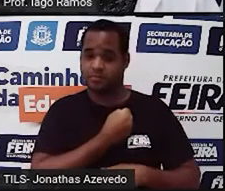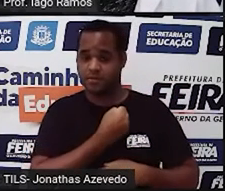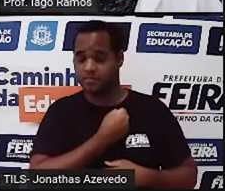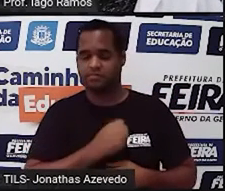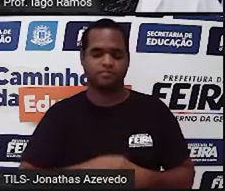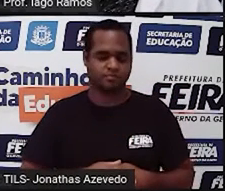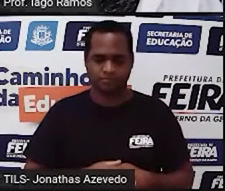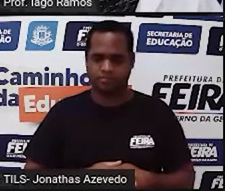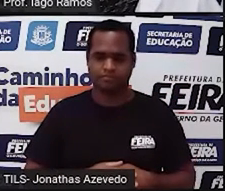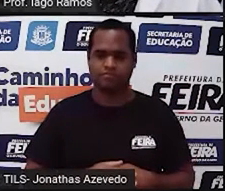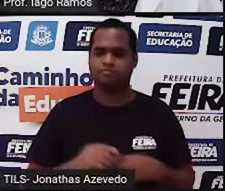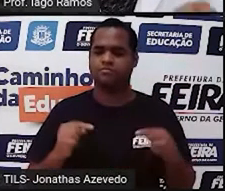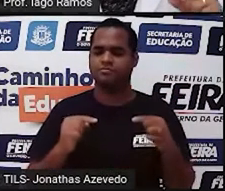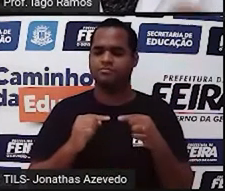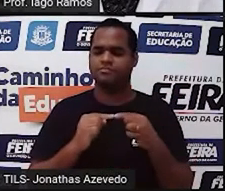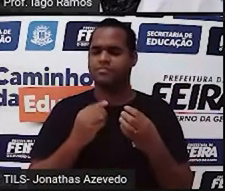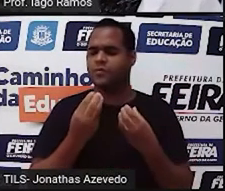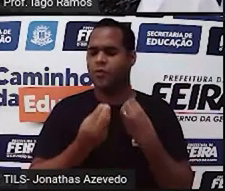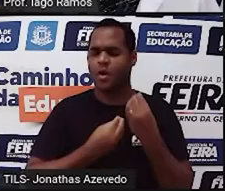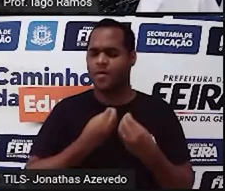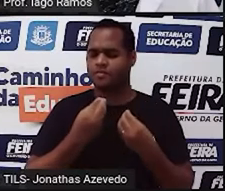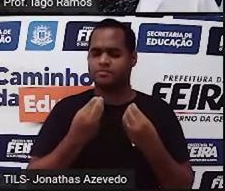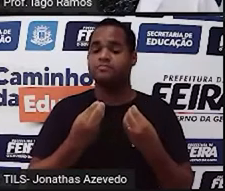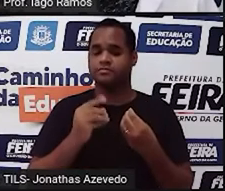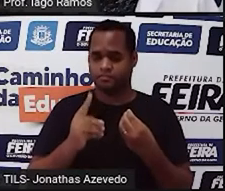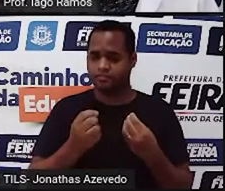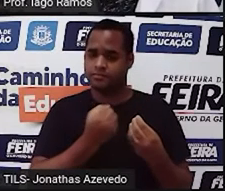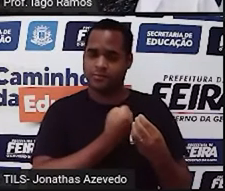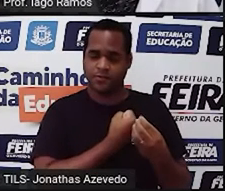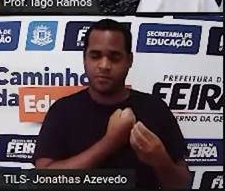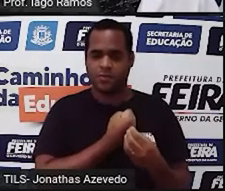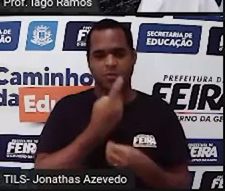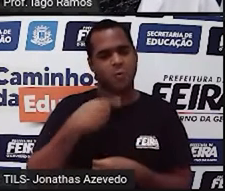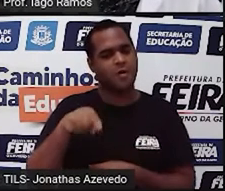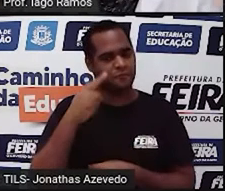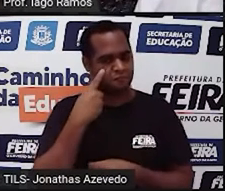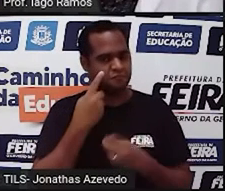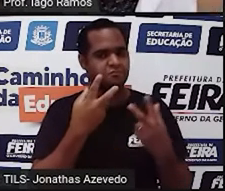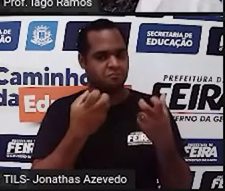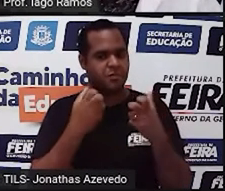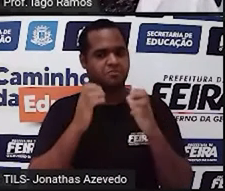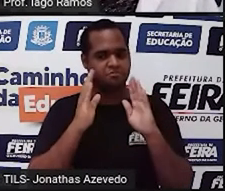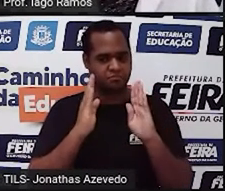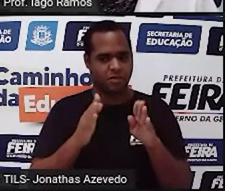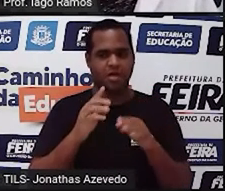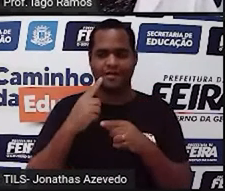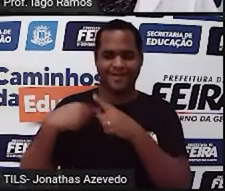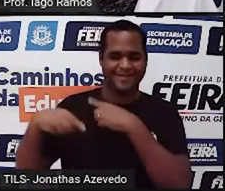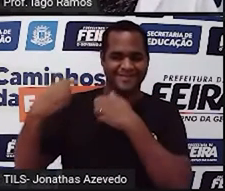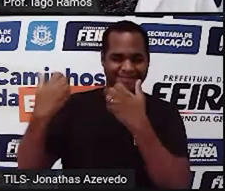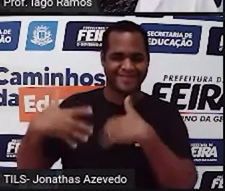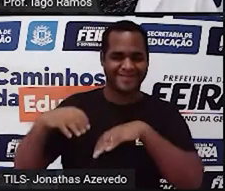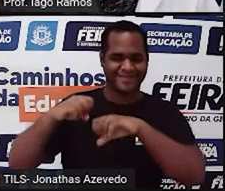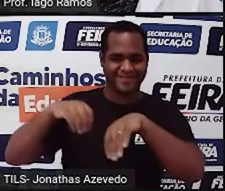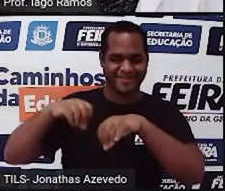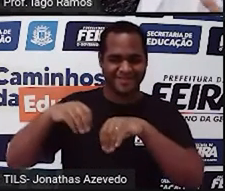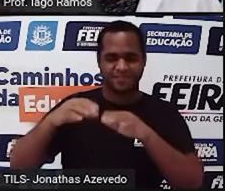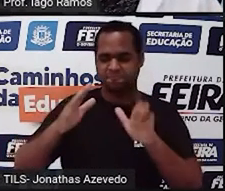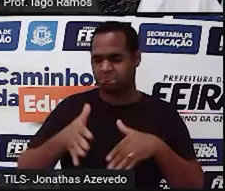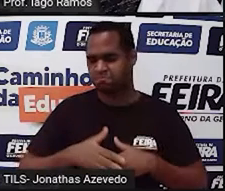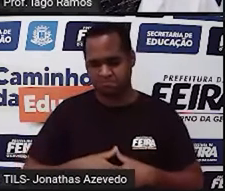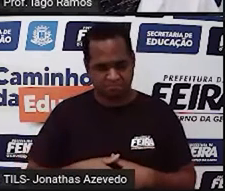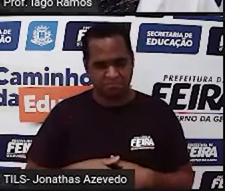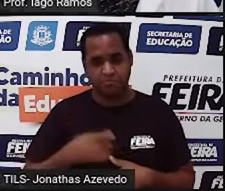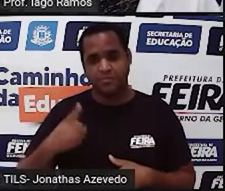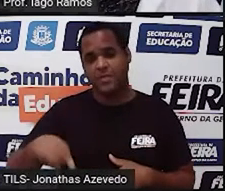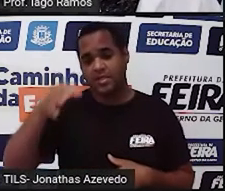tá inclusive esse tipo de número a gente já viu em aula anterior Tá bom então a gente